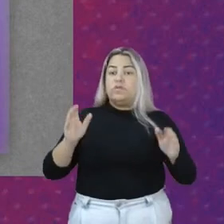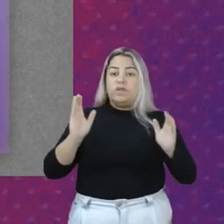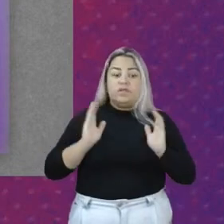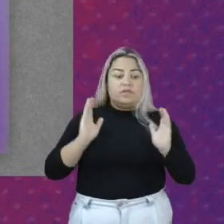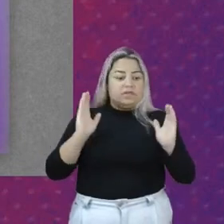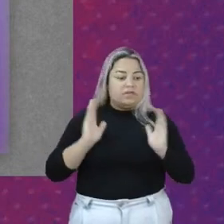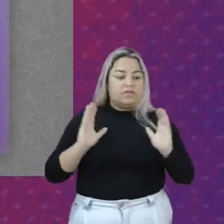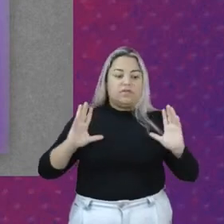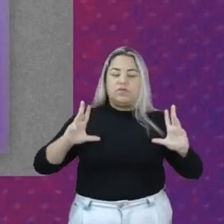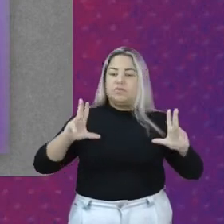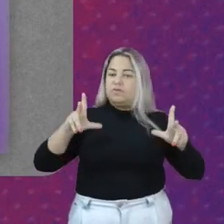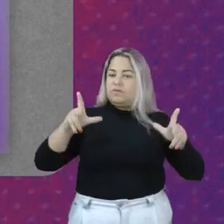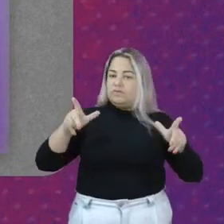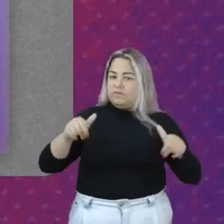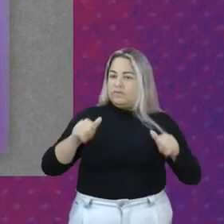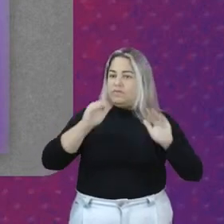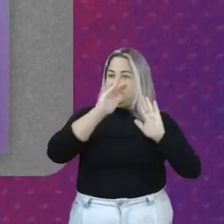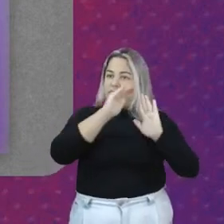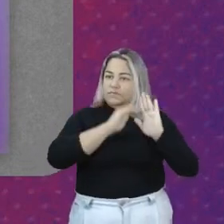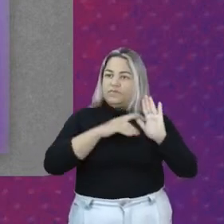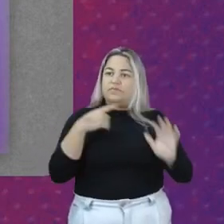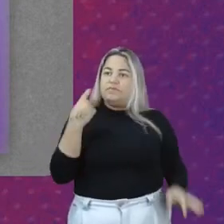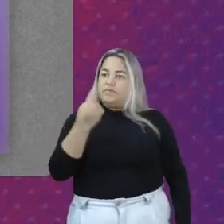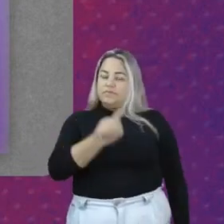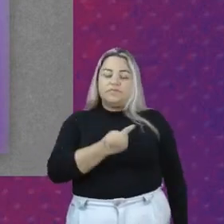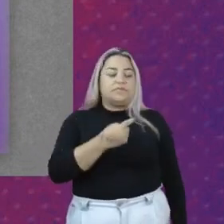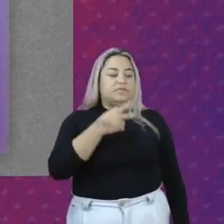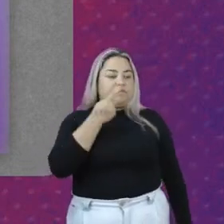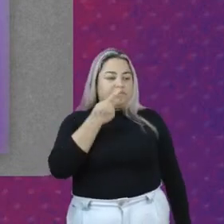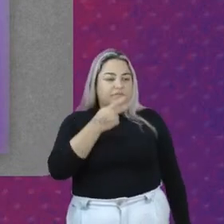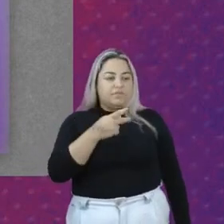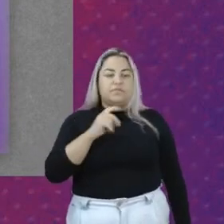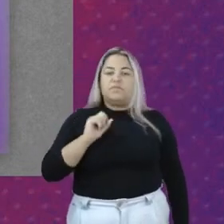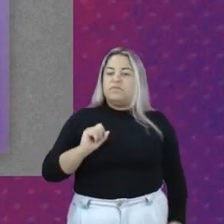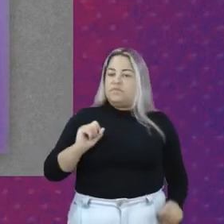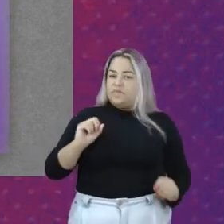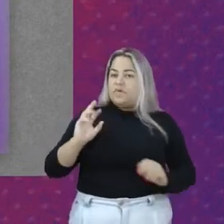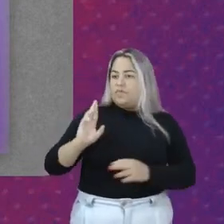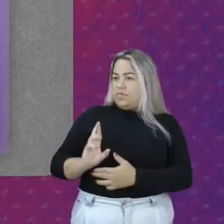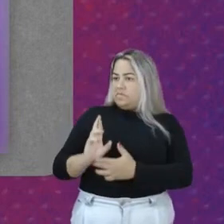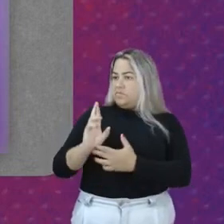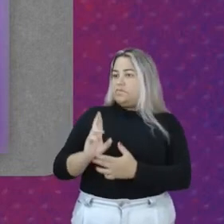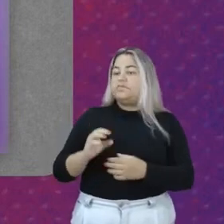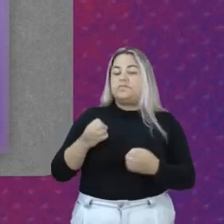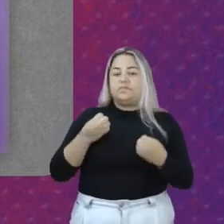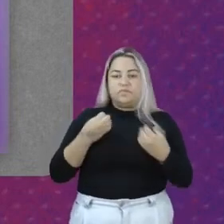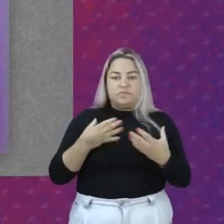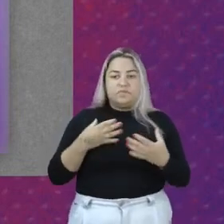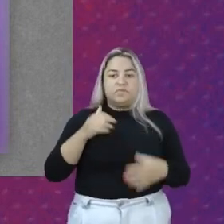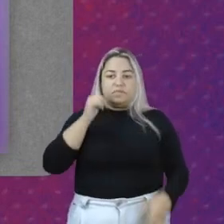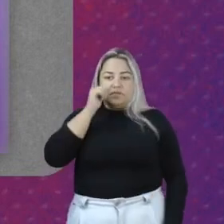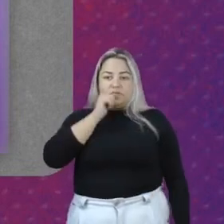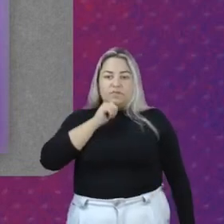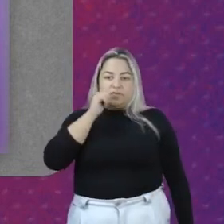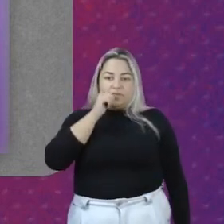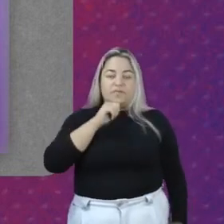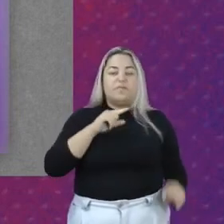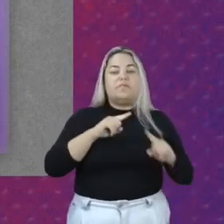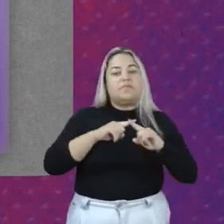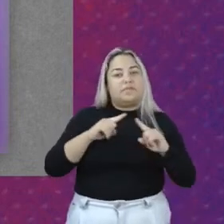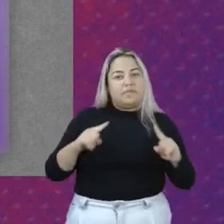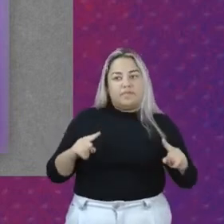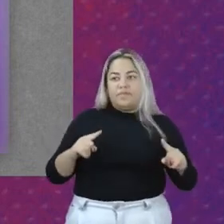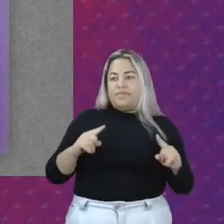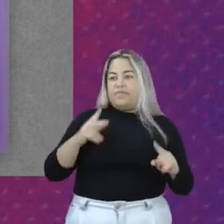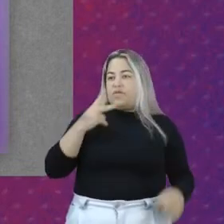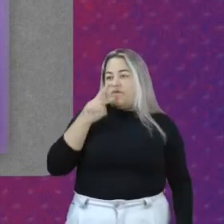então ela tem todos os pré-requisitos que a gente poderia dizer que seria uma referência positiva para as meninas. Mas a gente